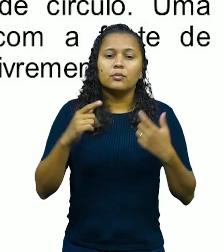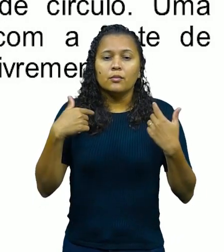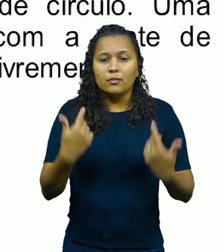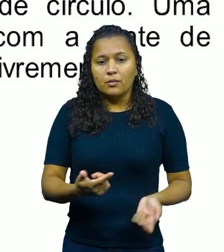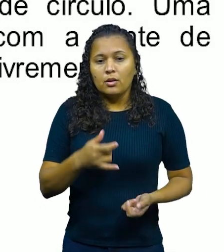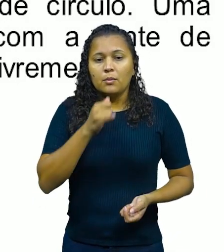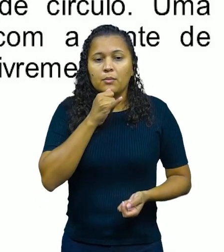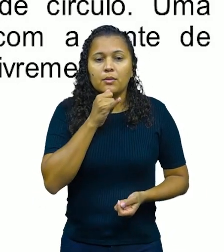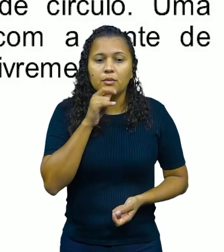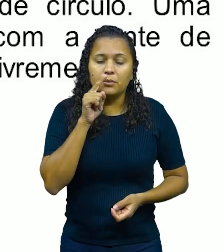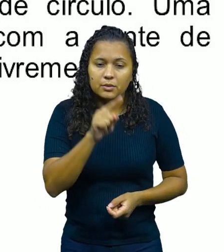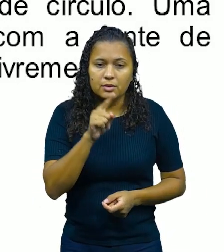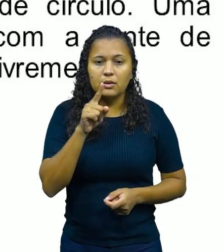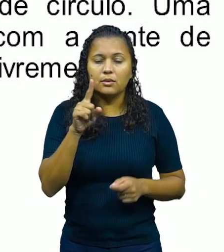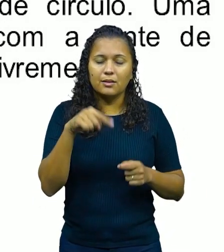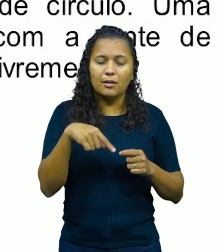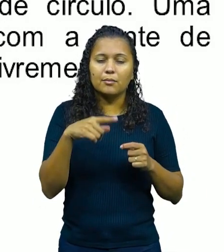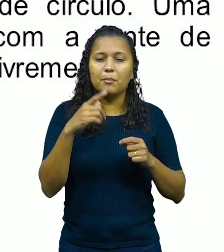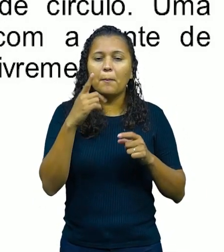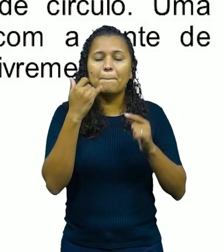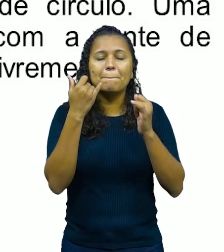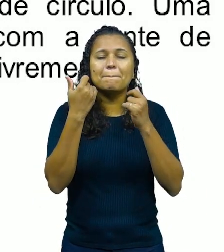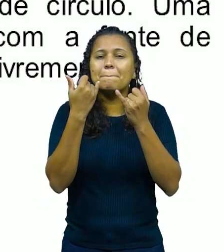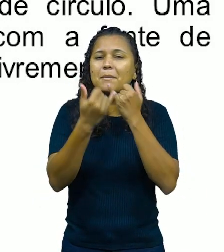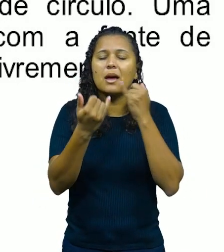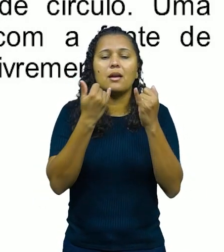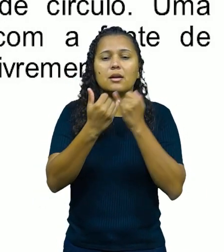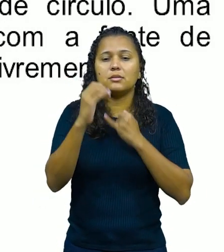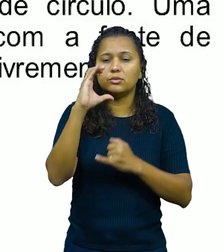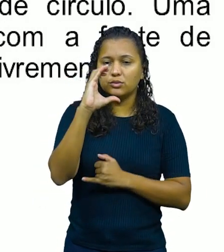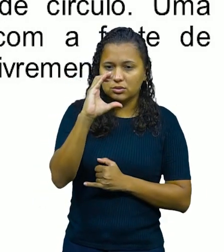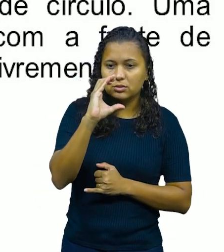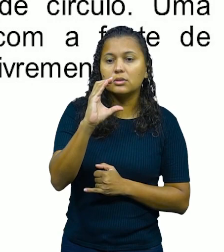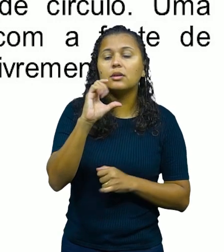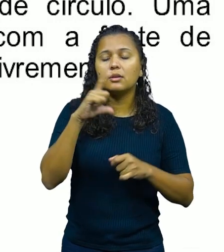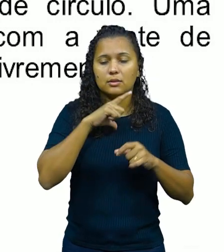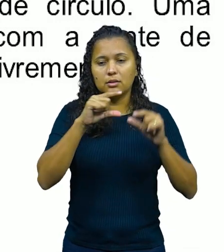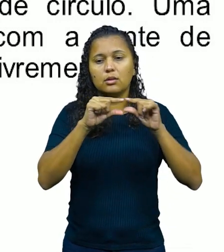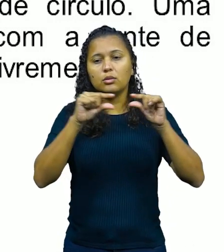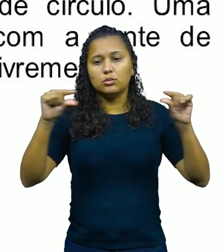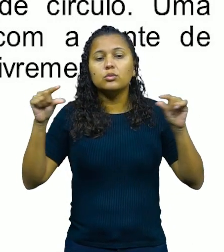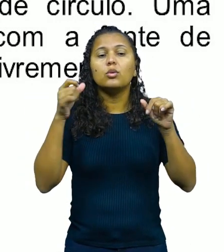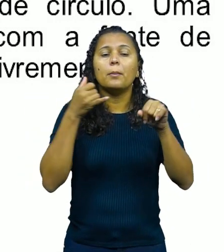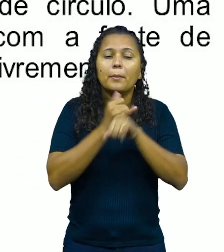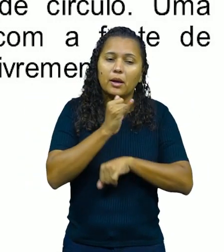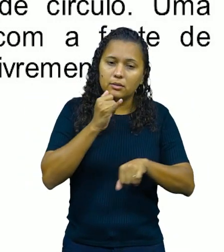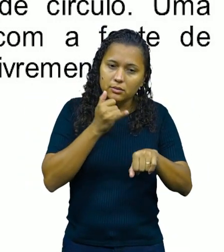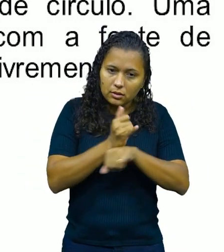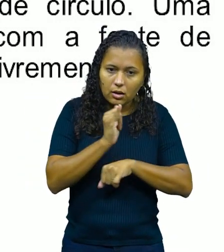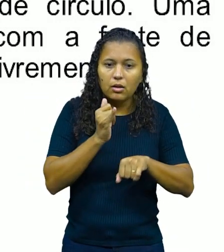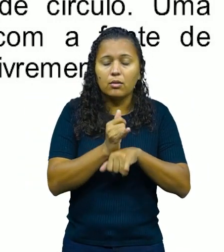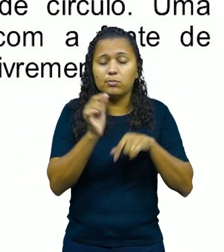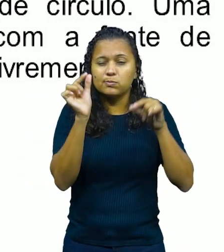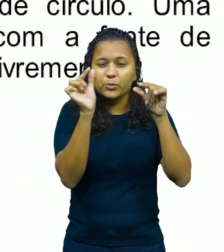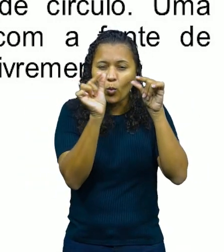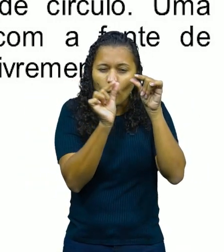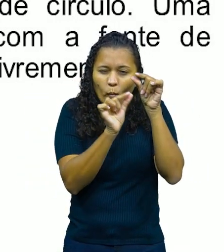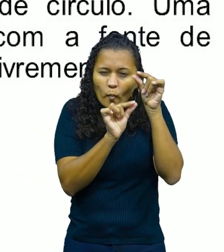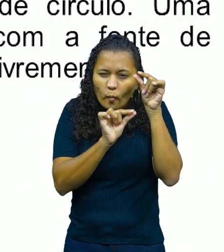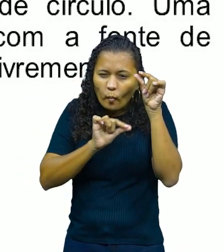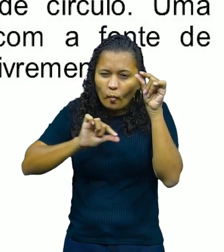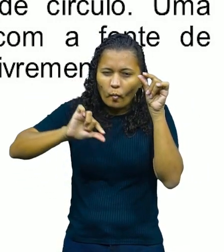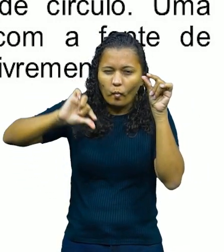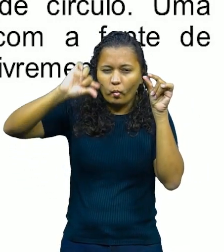E aí o nanômetro de Bourdon, que tem formato C, consiste em um tubo metálico de paredes